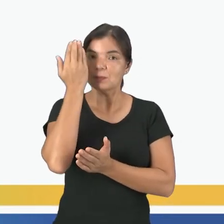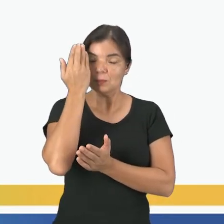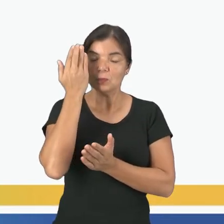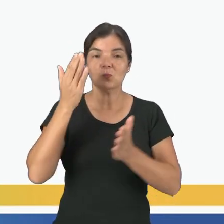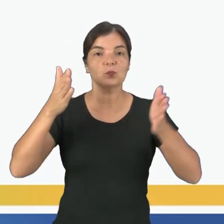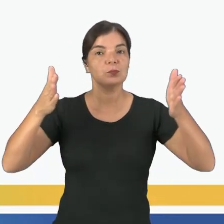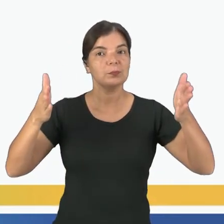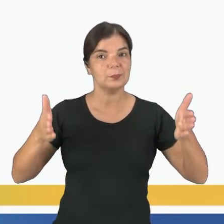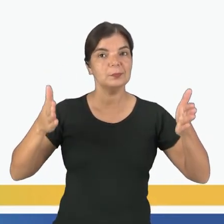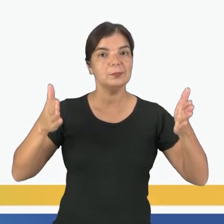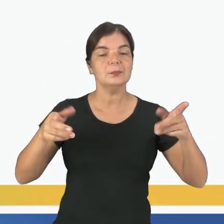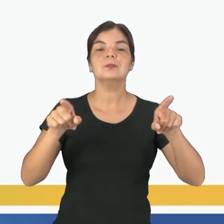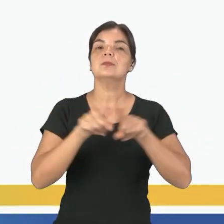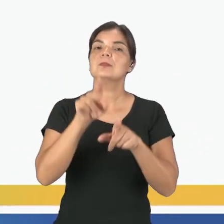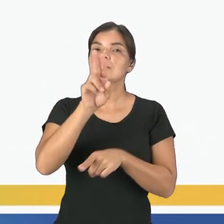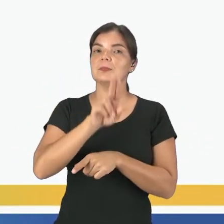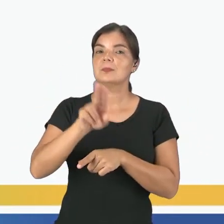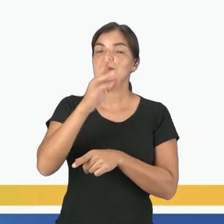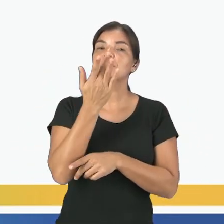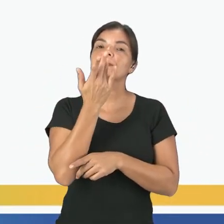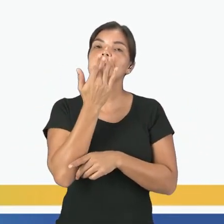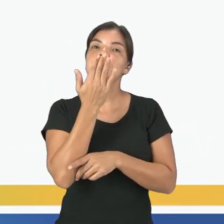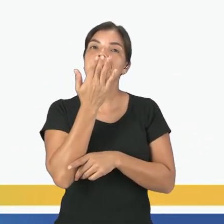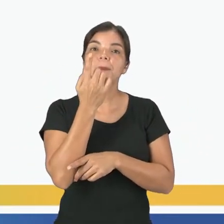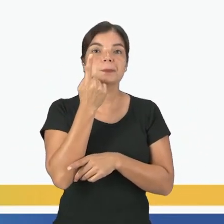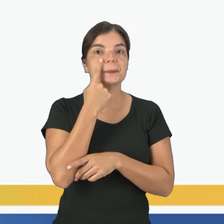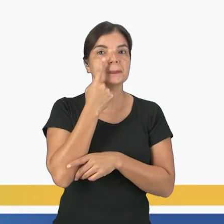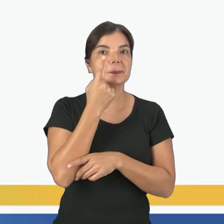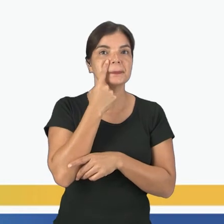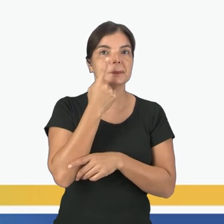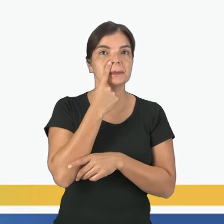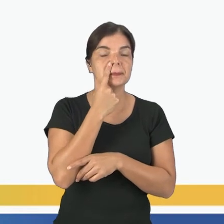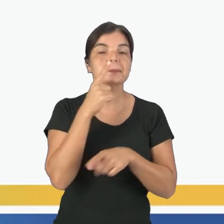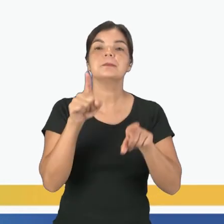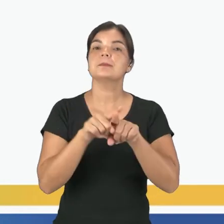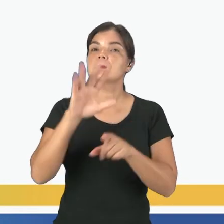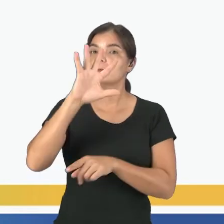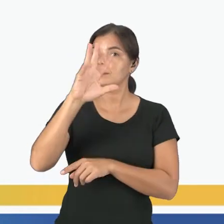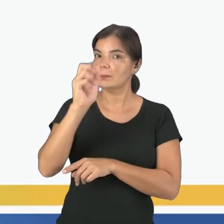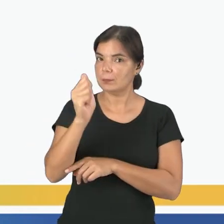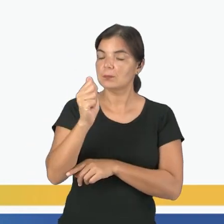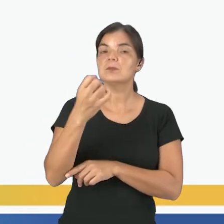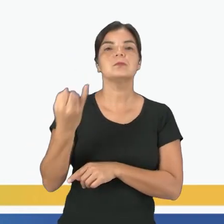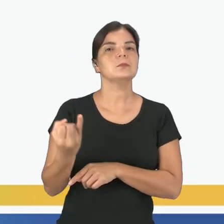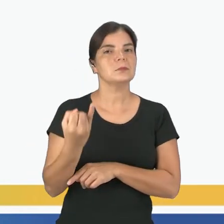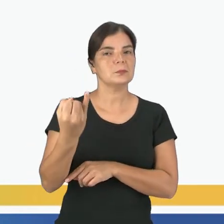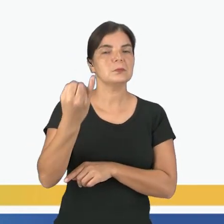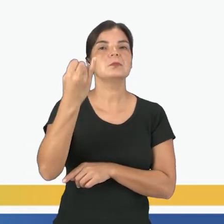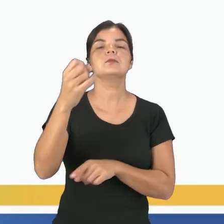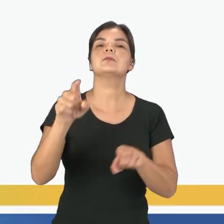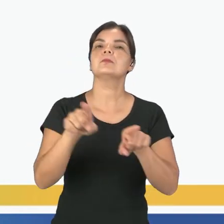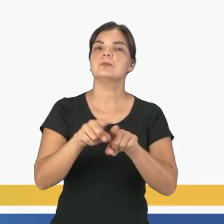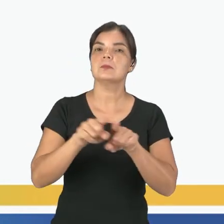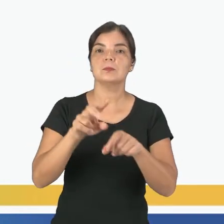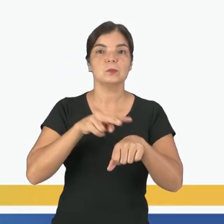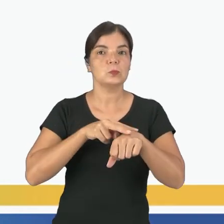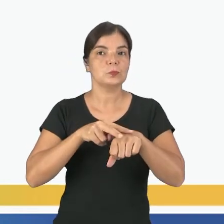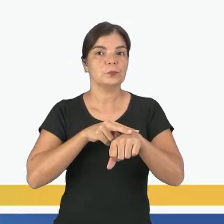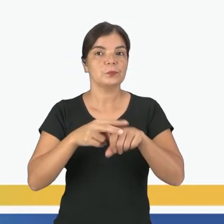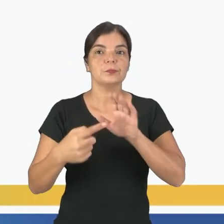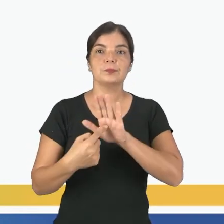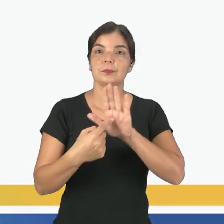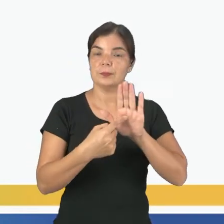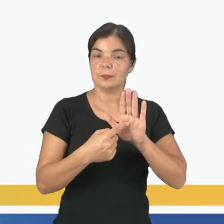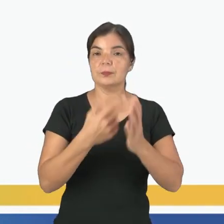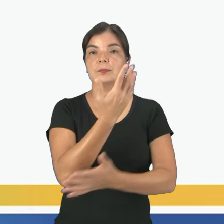tamanho da folha 4 e usar as cores. Observe, gente, que as cores africanas são muito importantes. Eu tenho o verde, que